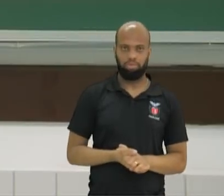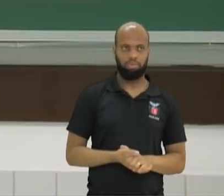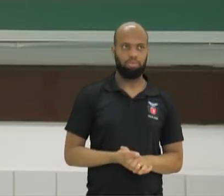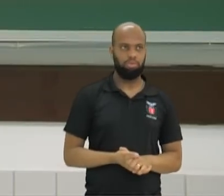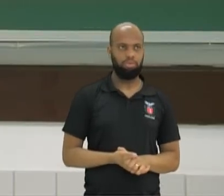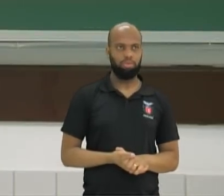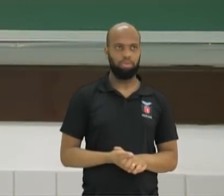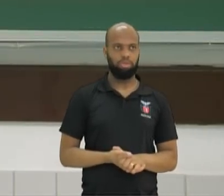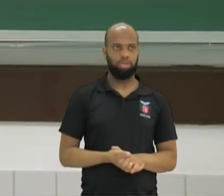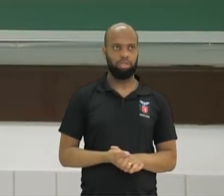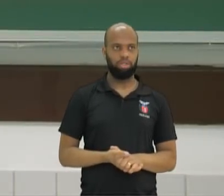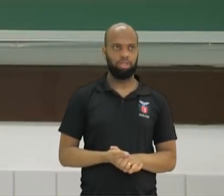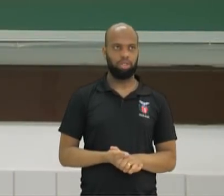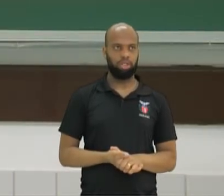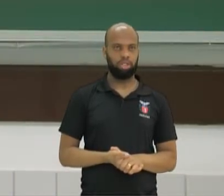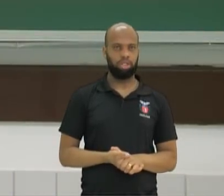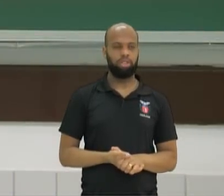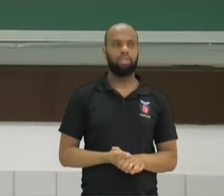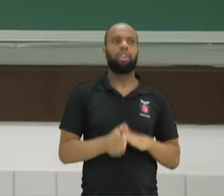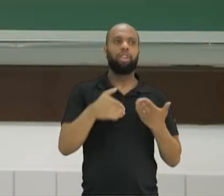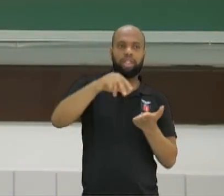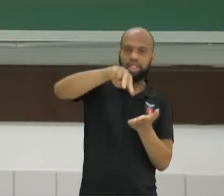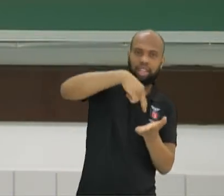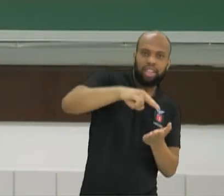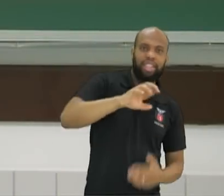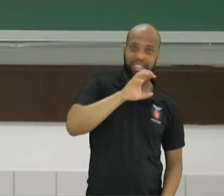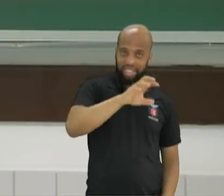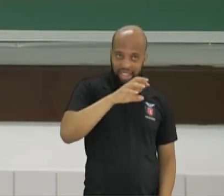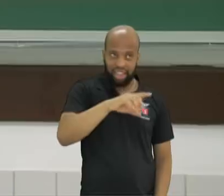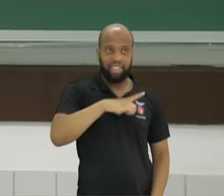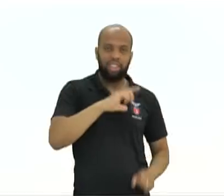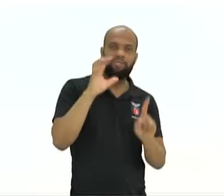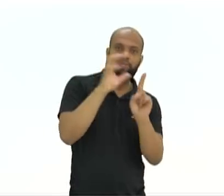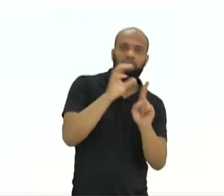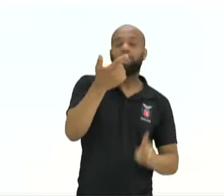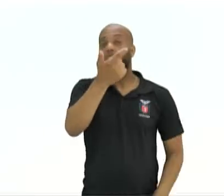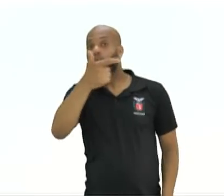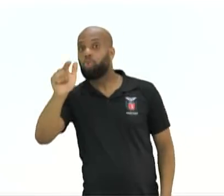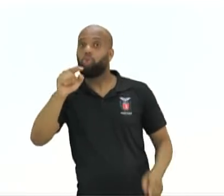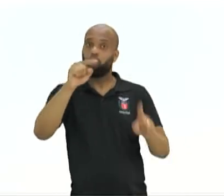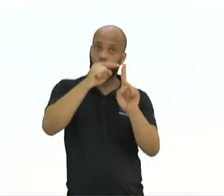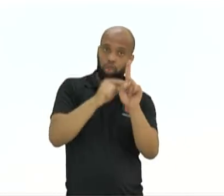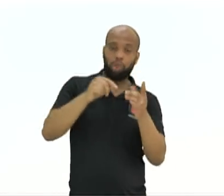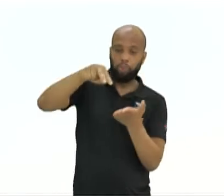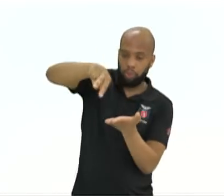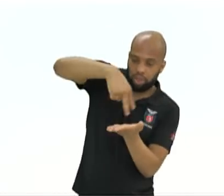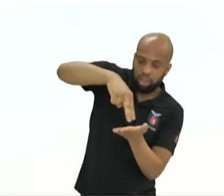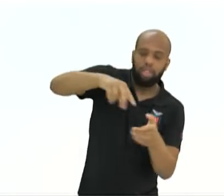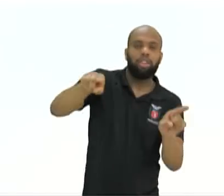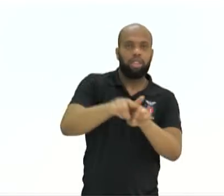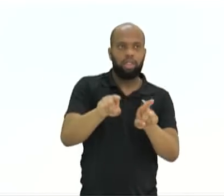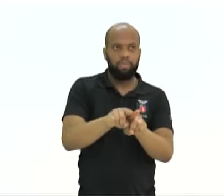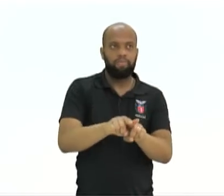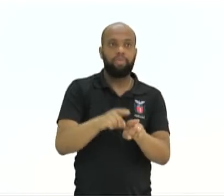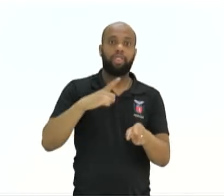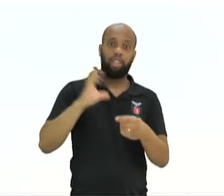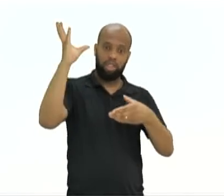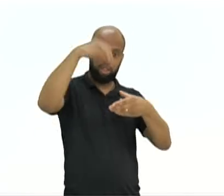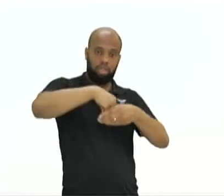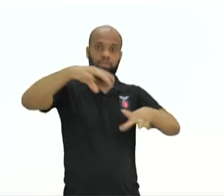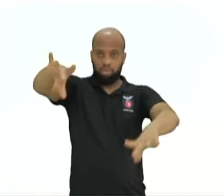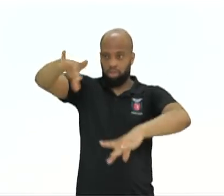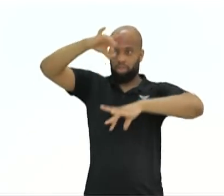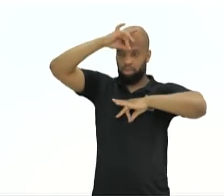tá bom? A dança popping acabou influenciando outros tipos de danças que incorporaram os